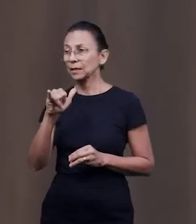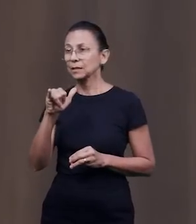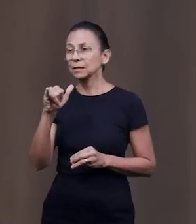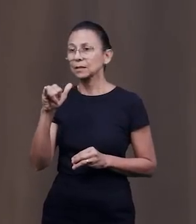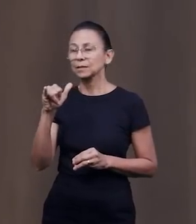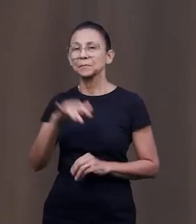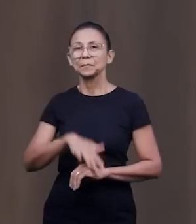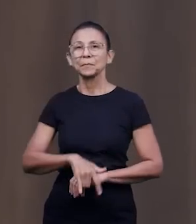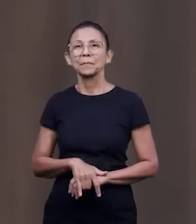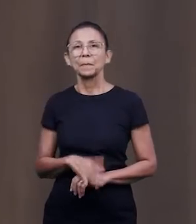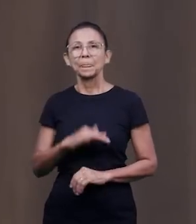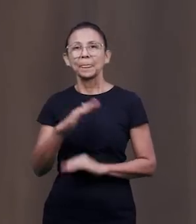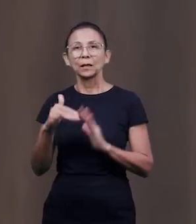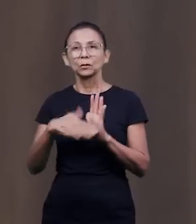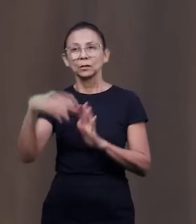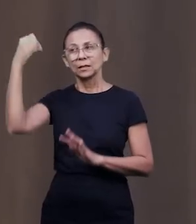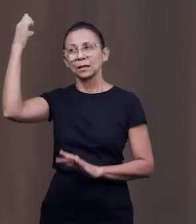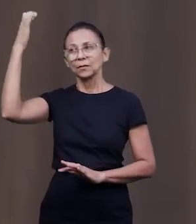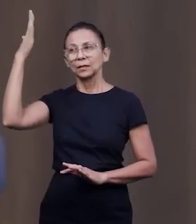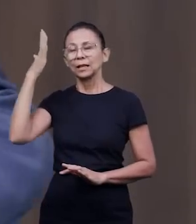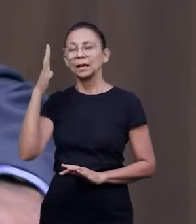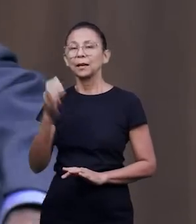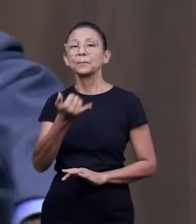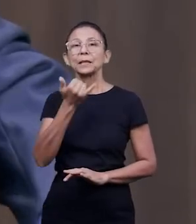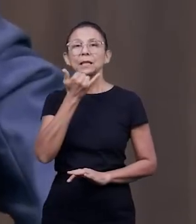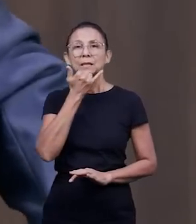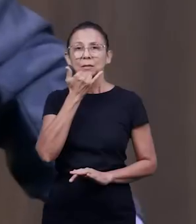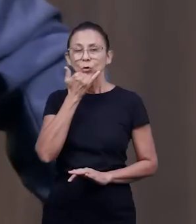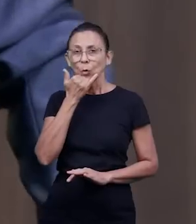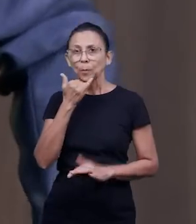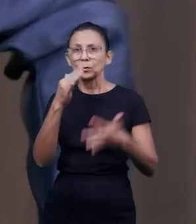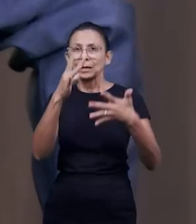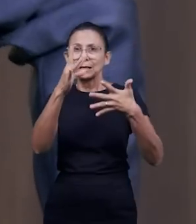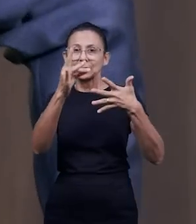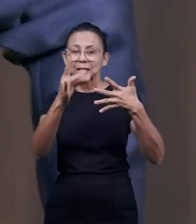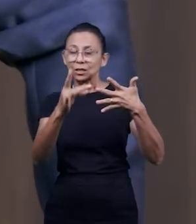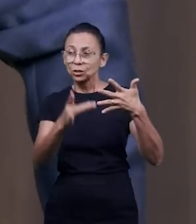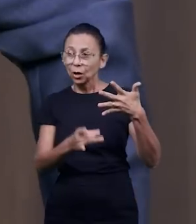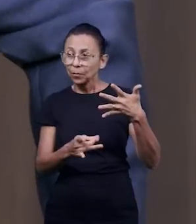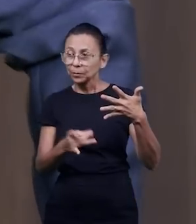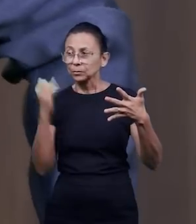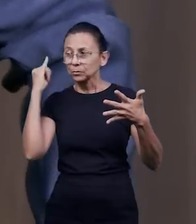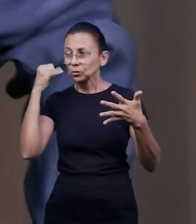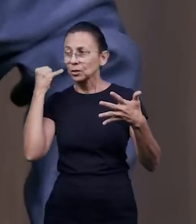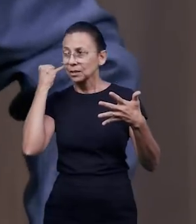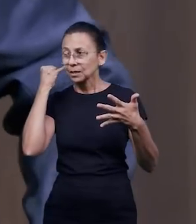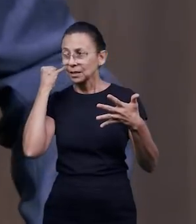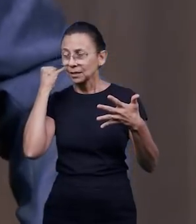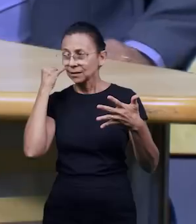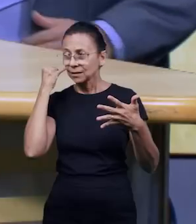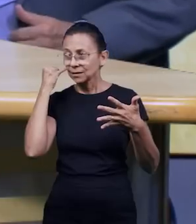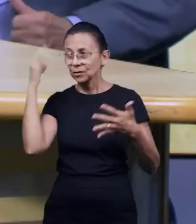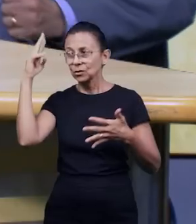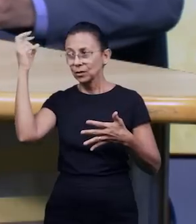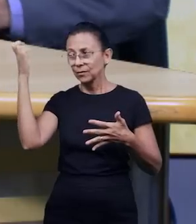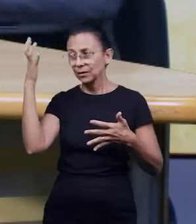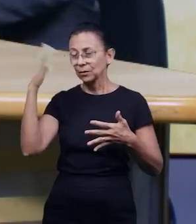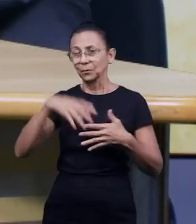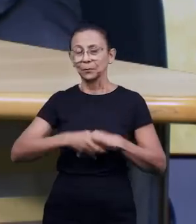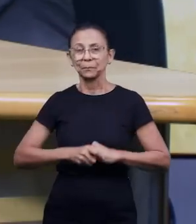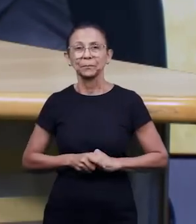Esse é tipo daquele camarada igual aquela coisa do alto flagelo, né? Aí você